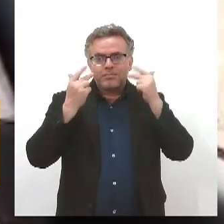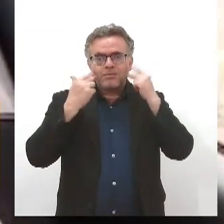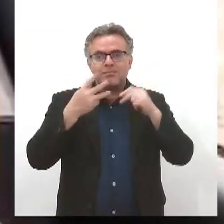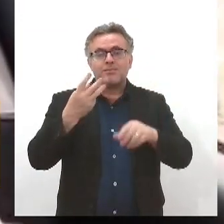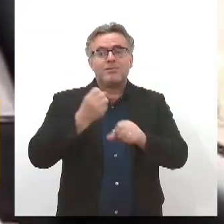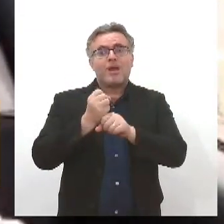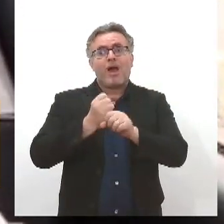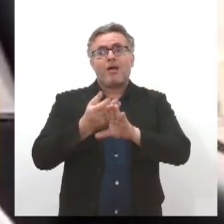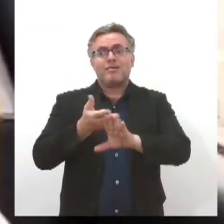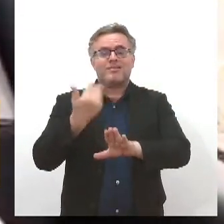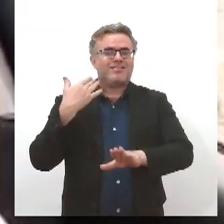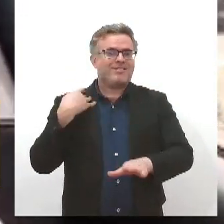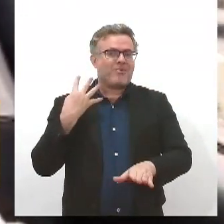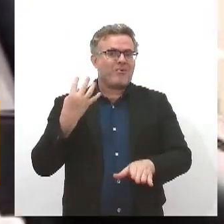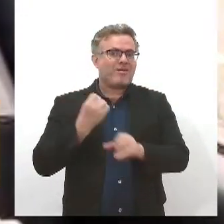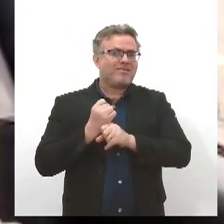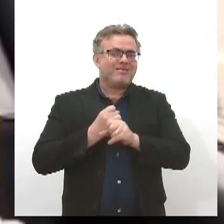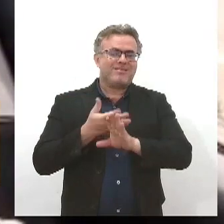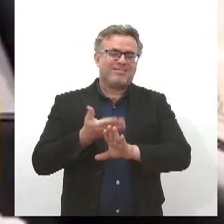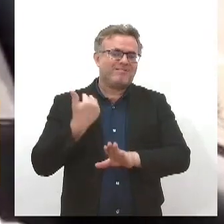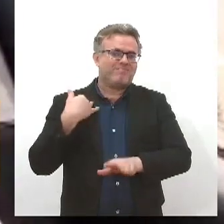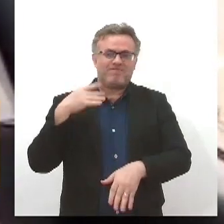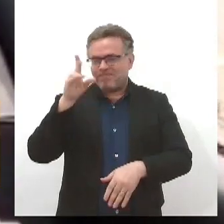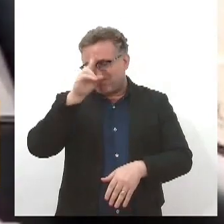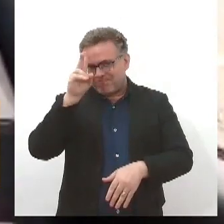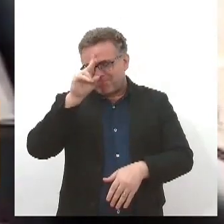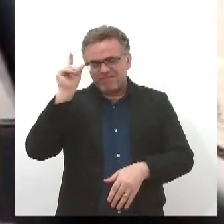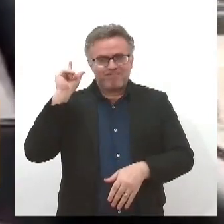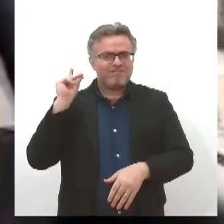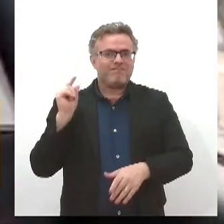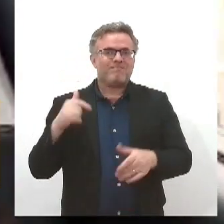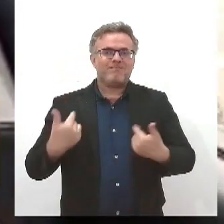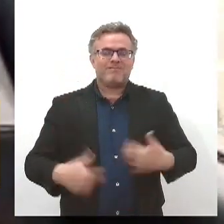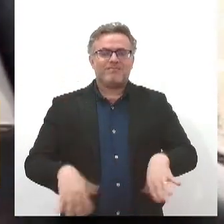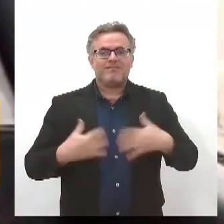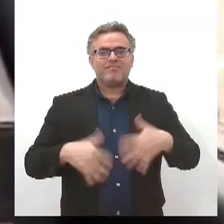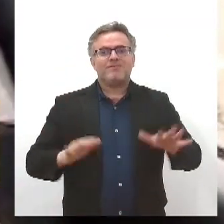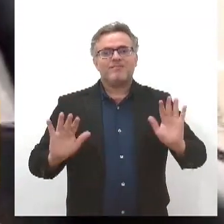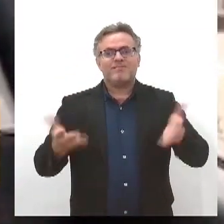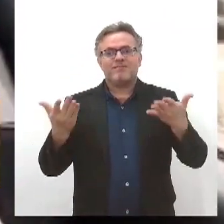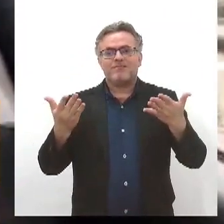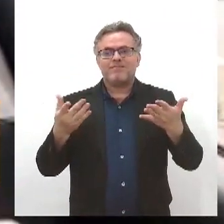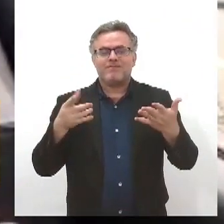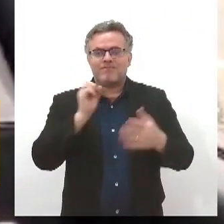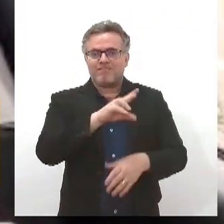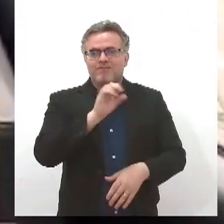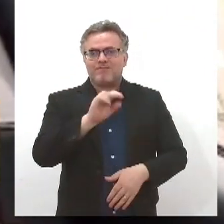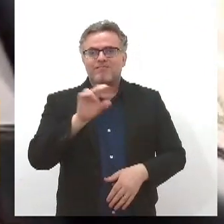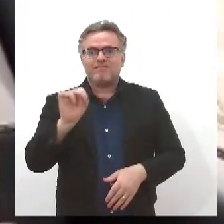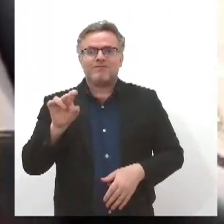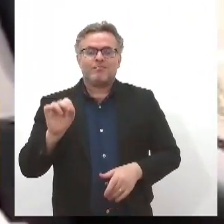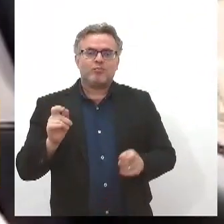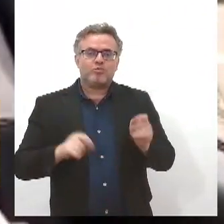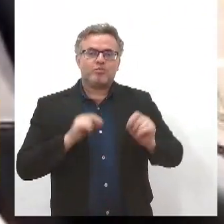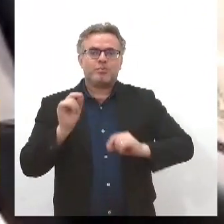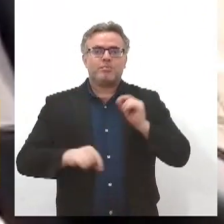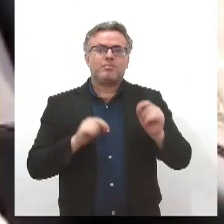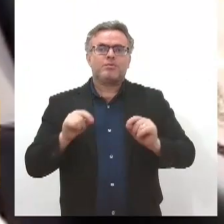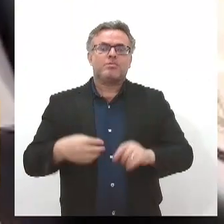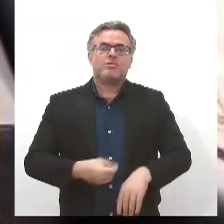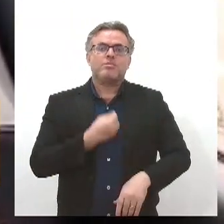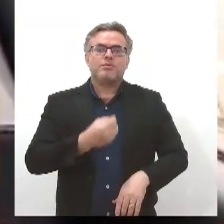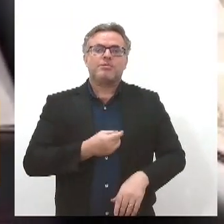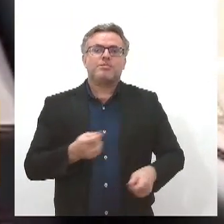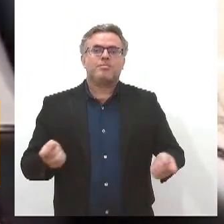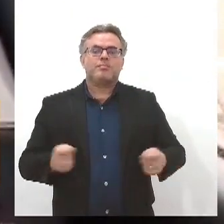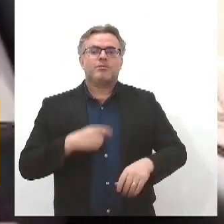atrás, e a gente observa que durante as nossas festas, a gente observa as pessoas que estão ali presentes, estão participando da festa, cantando as